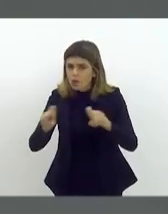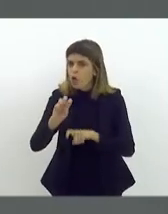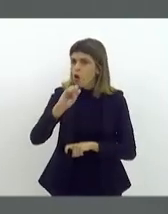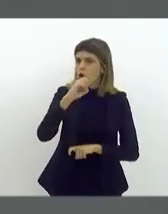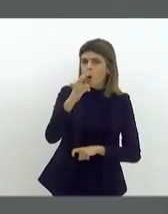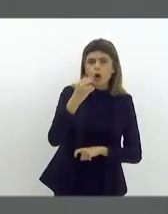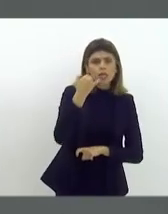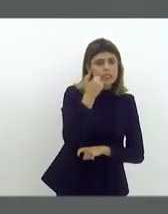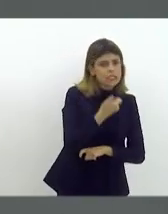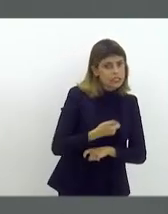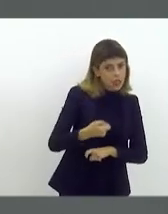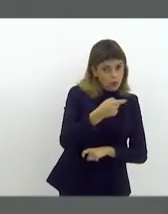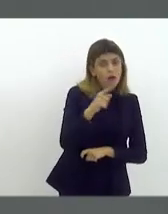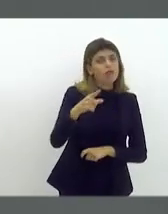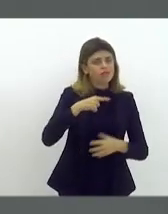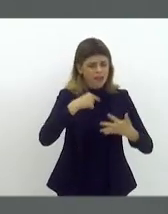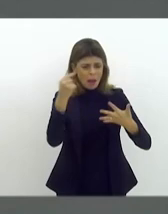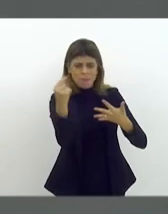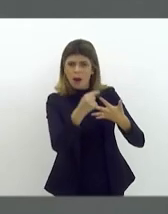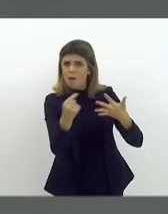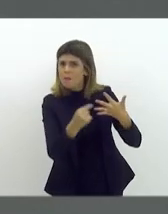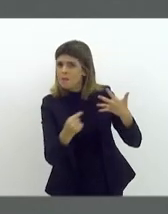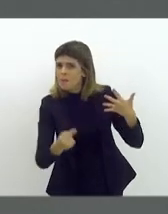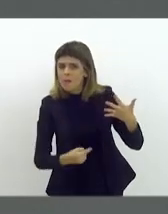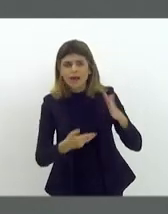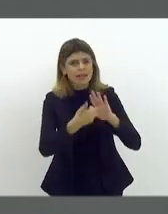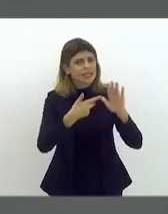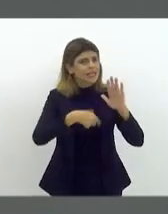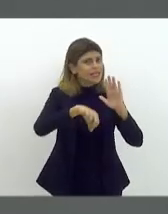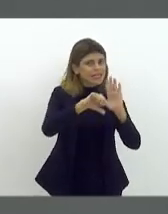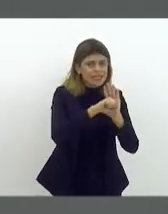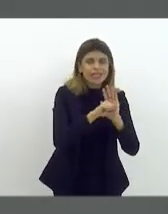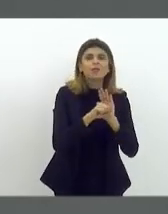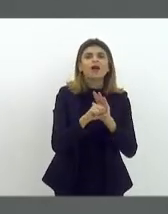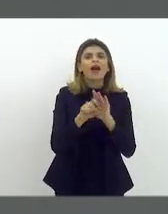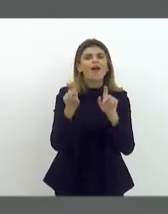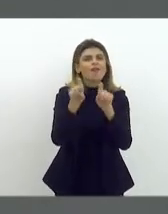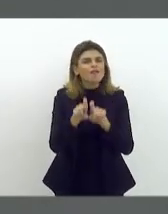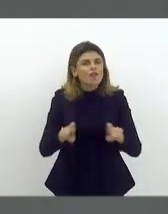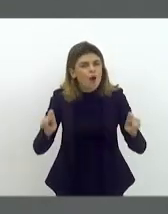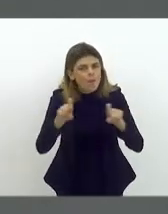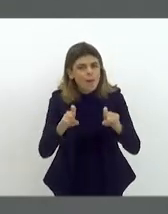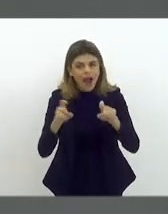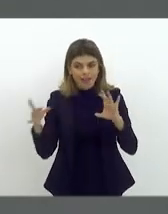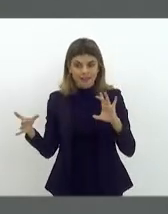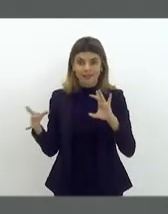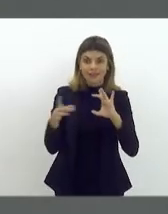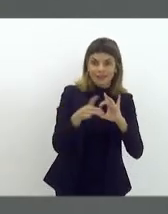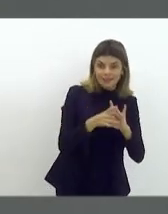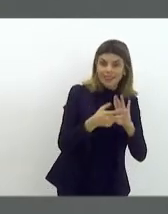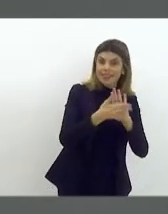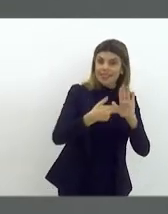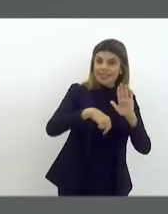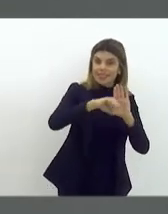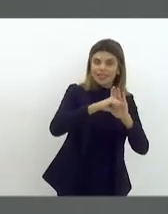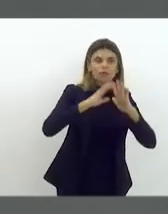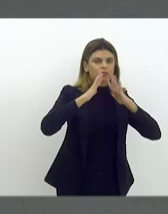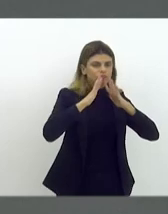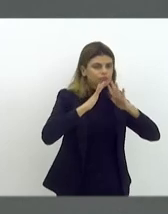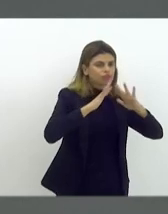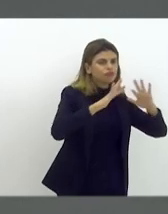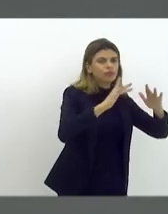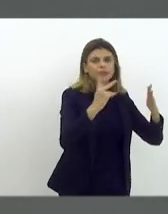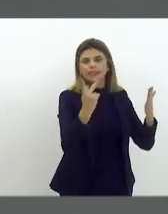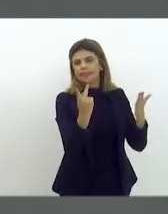pensar já no concurso de crimes ou seja da violação de dispositivo de informática junto também com esse crime de divulgação das cenas